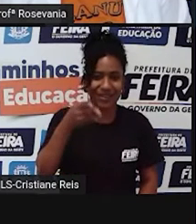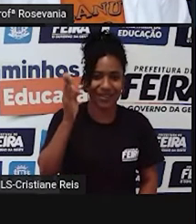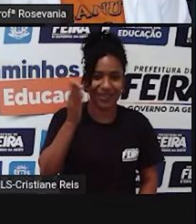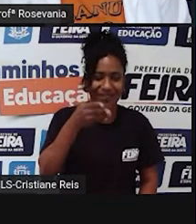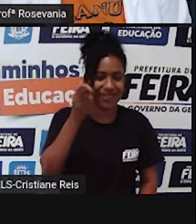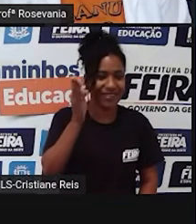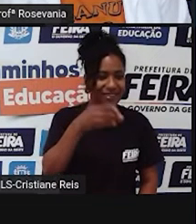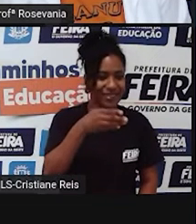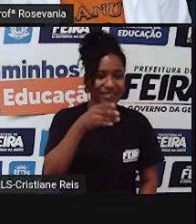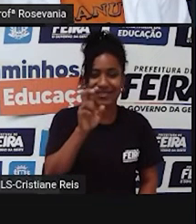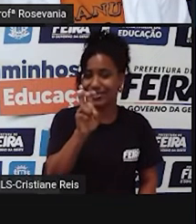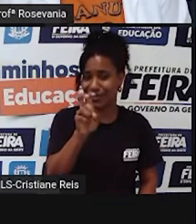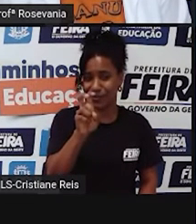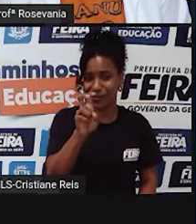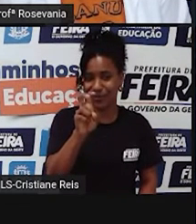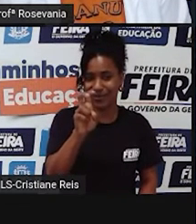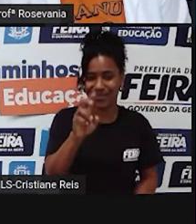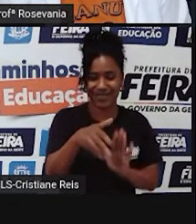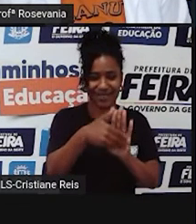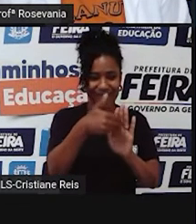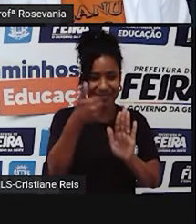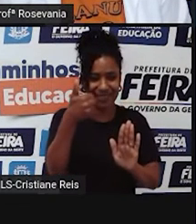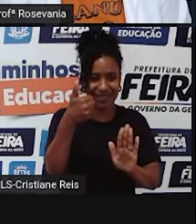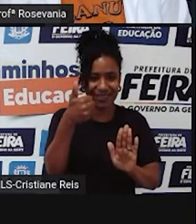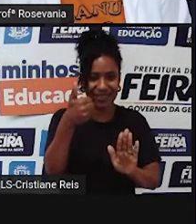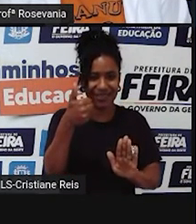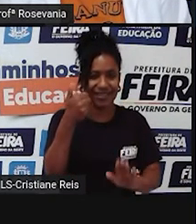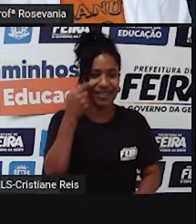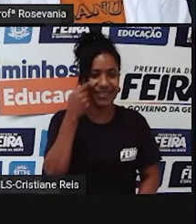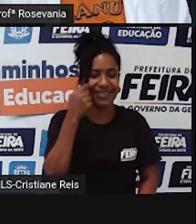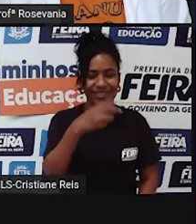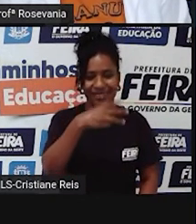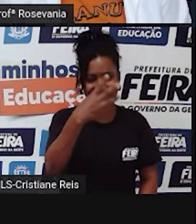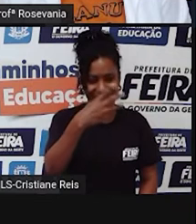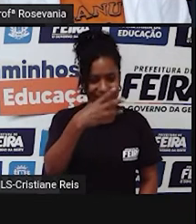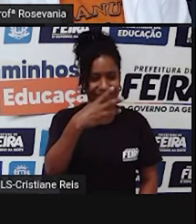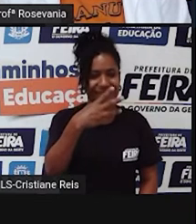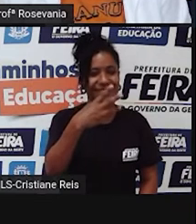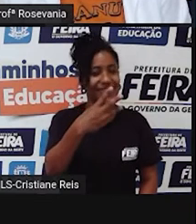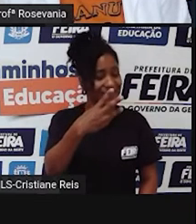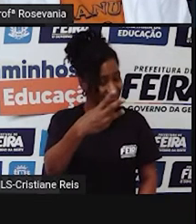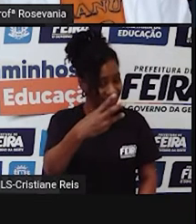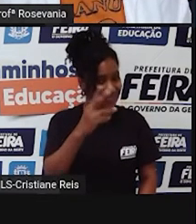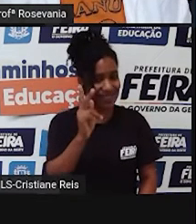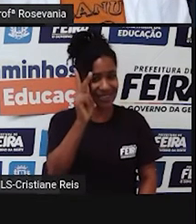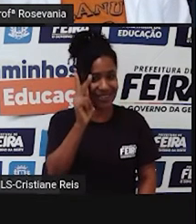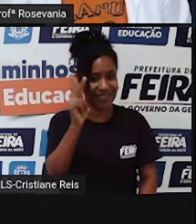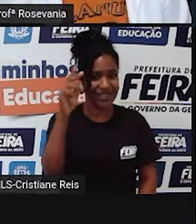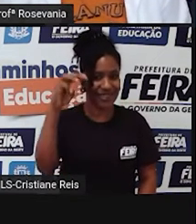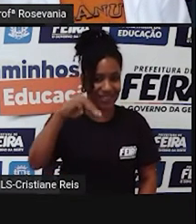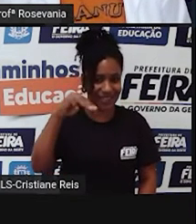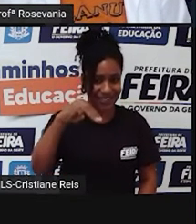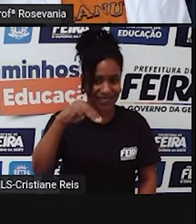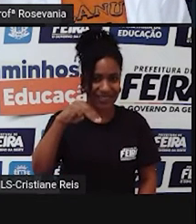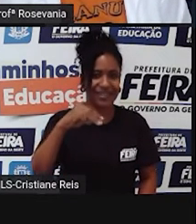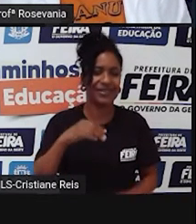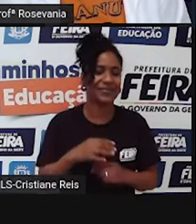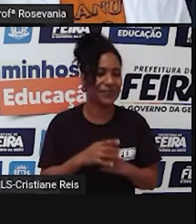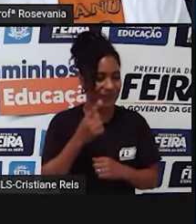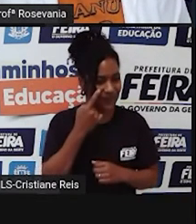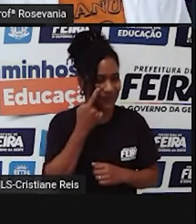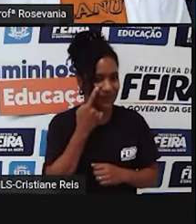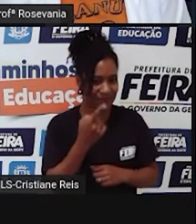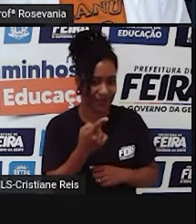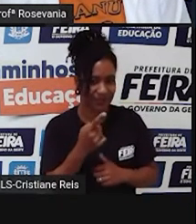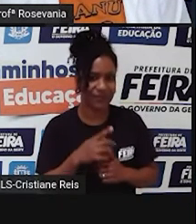dois, três, quatro, cinco. Aí o que é que eu tenho? O que é que sobrou? 3 quilômetros, né? E aí o que que acontece,